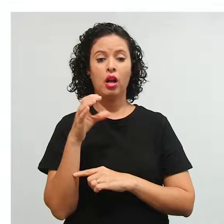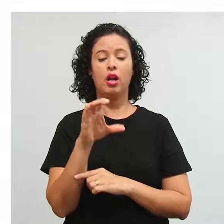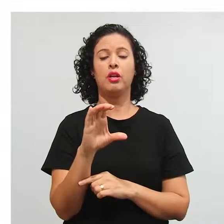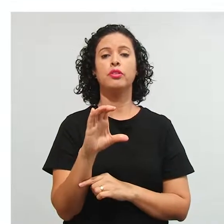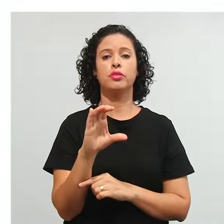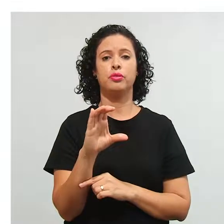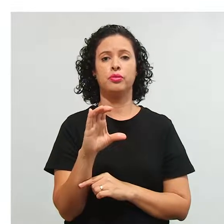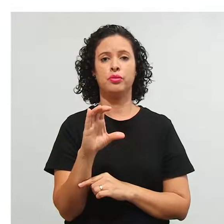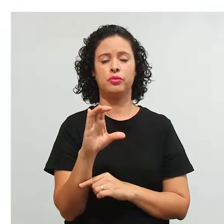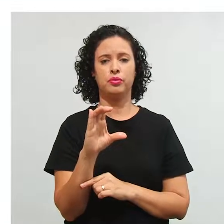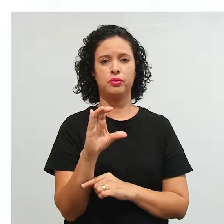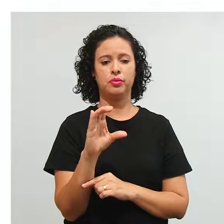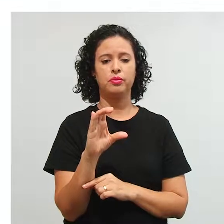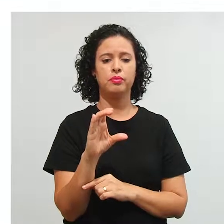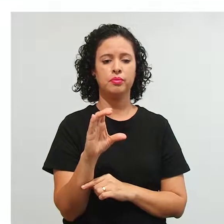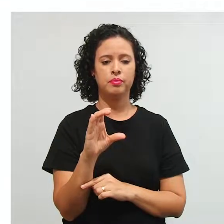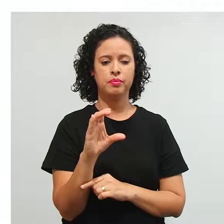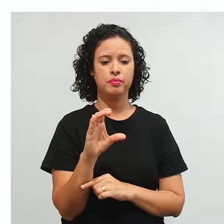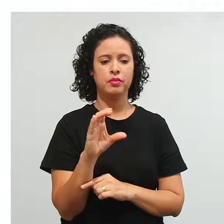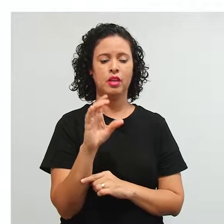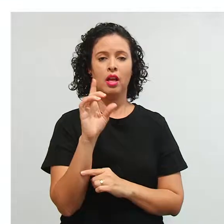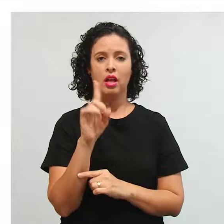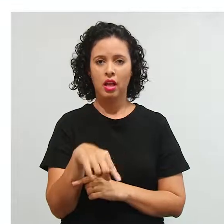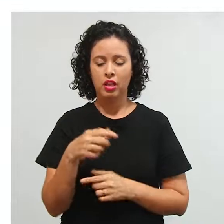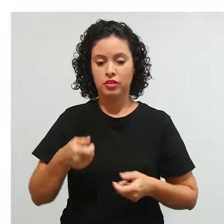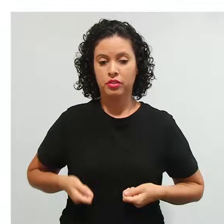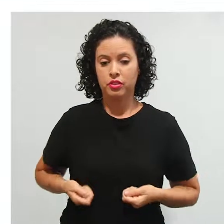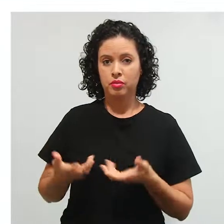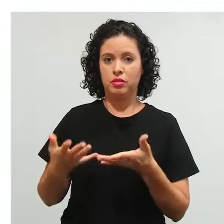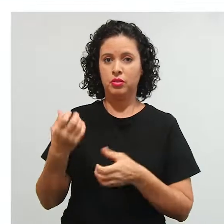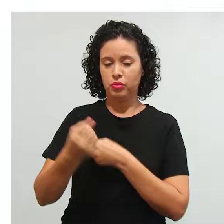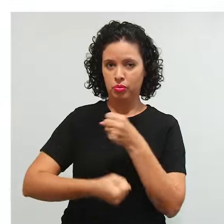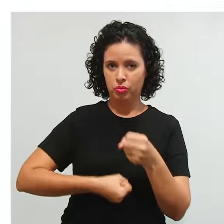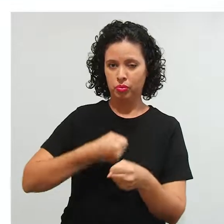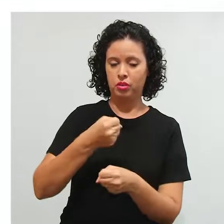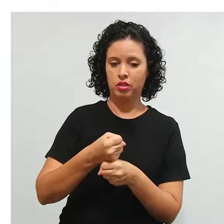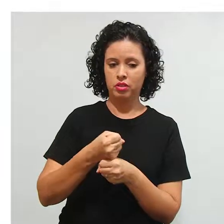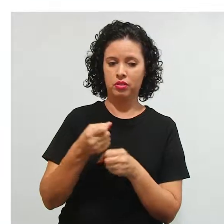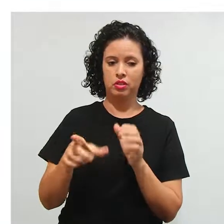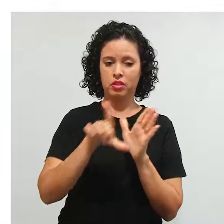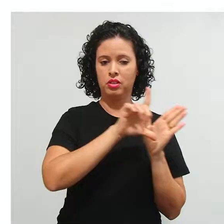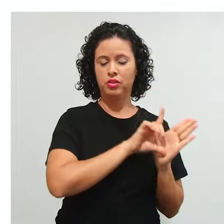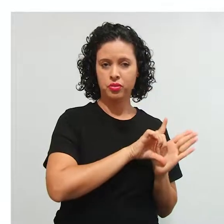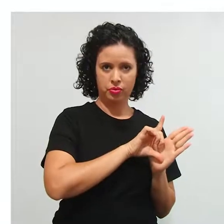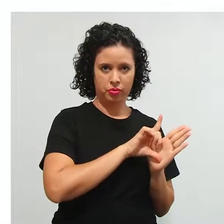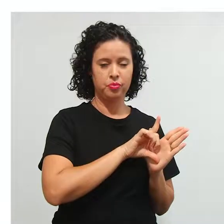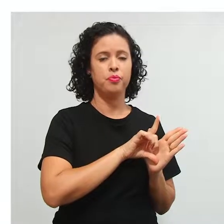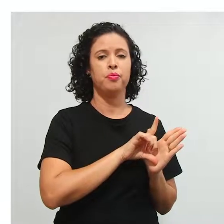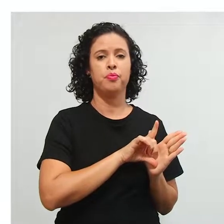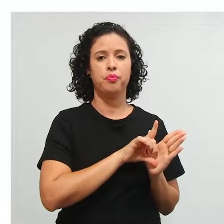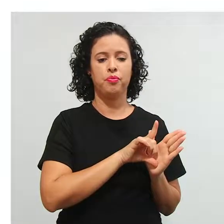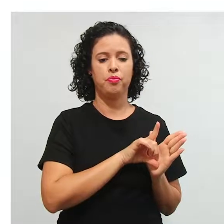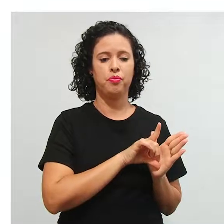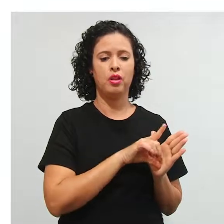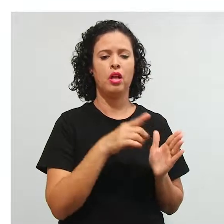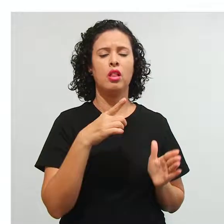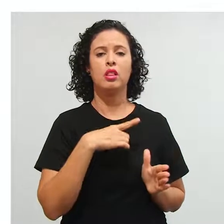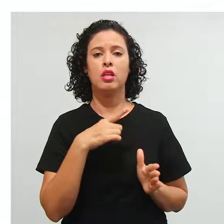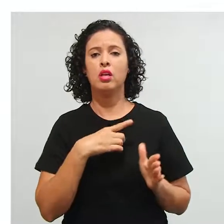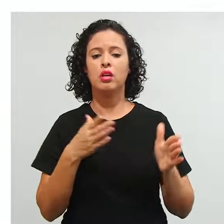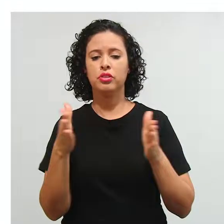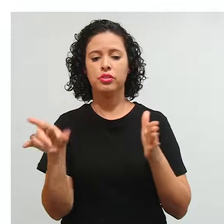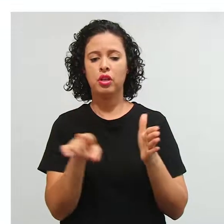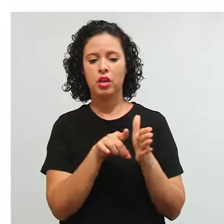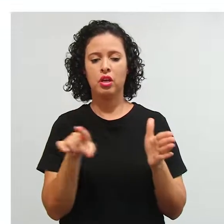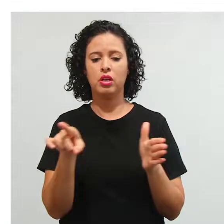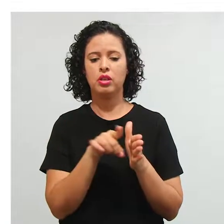restos a pagar não processados? São aquelas despesas do ano anterior que passou por qual estágio?